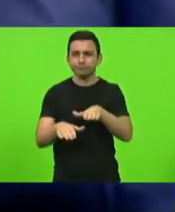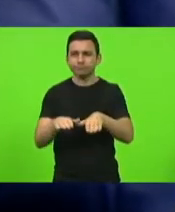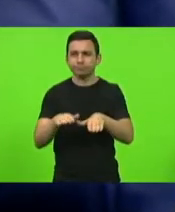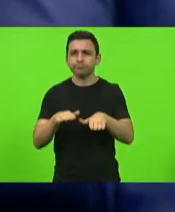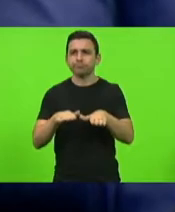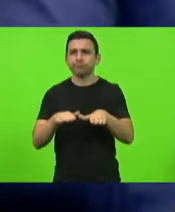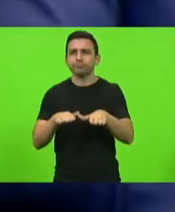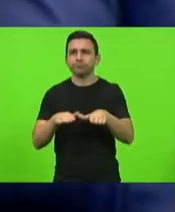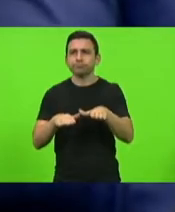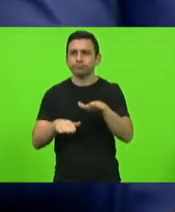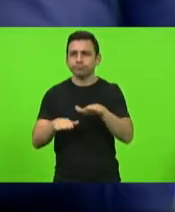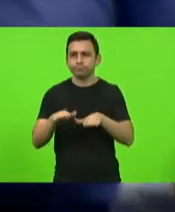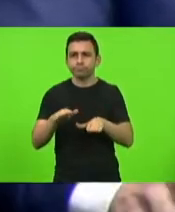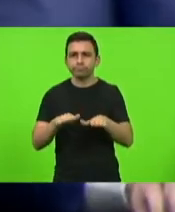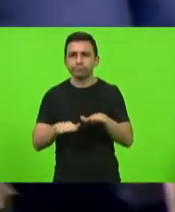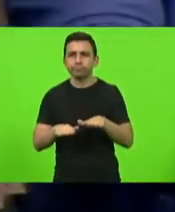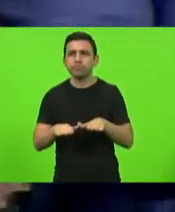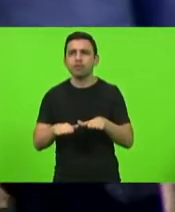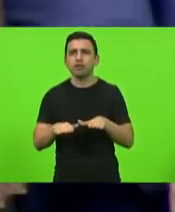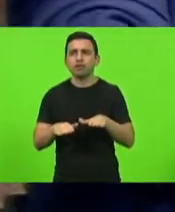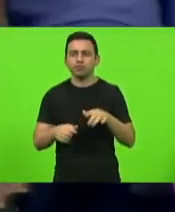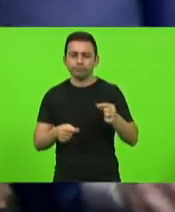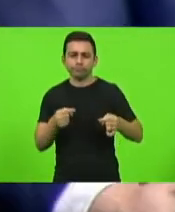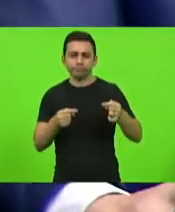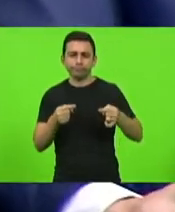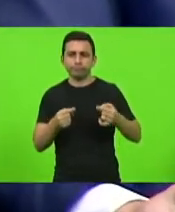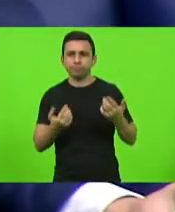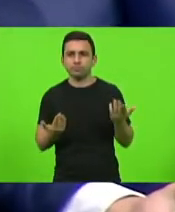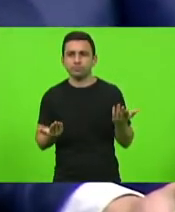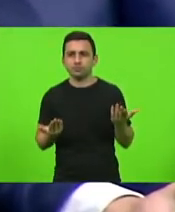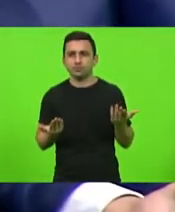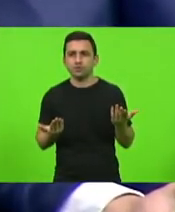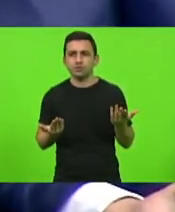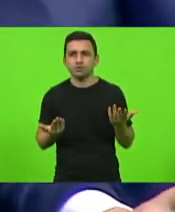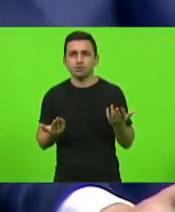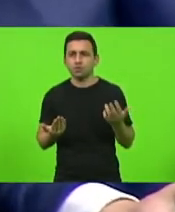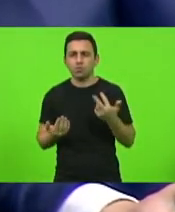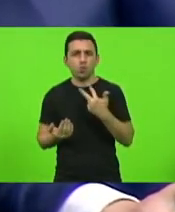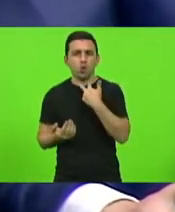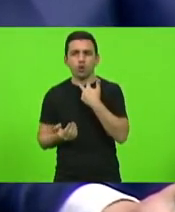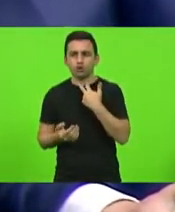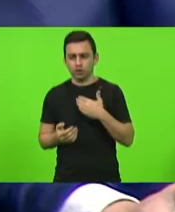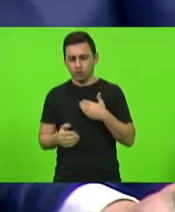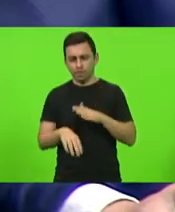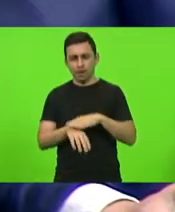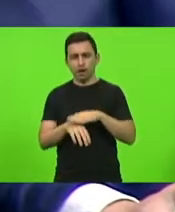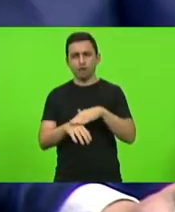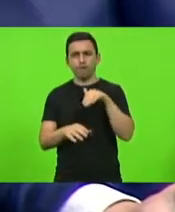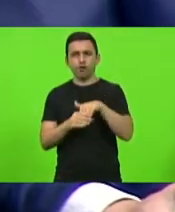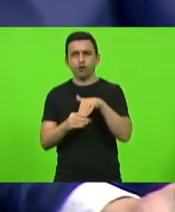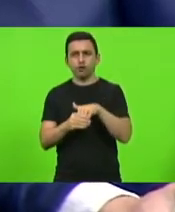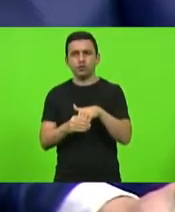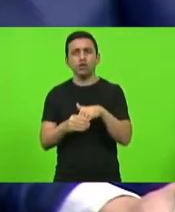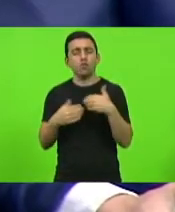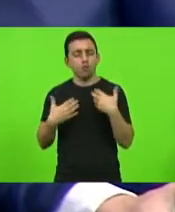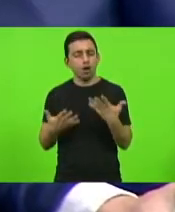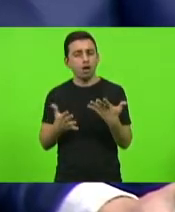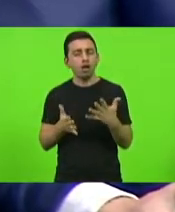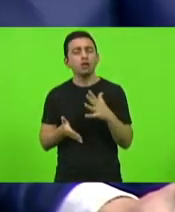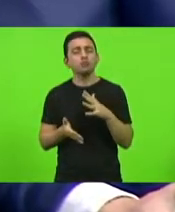nossos países que competem com a gente. Então, eu não posso colocar a minha digital nisso. Quero que fique registrado o meu